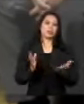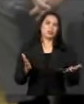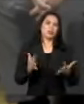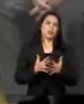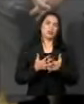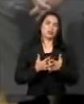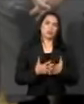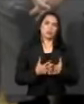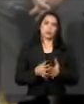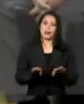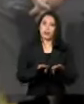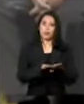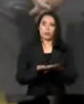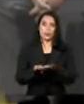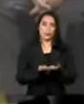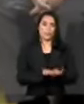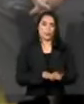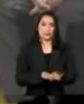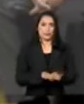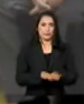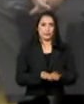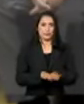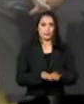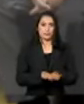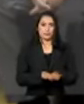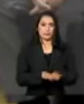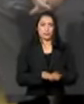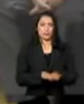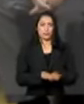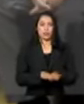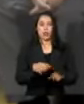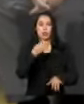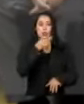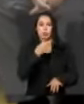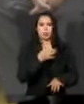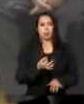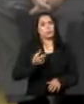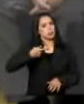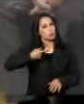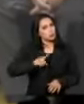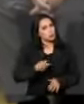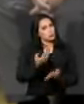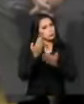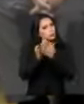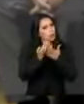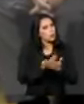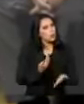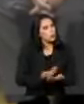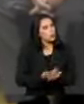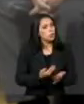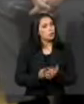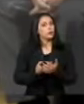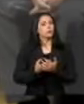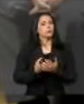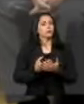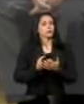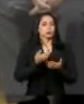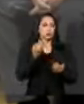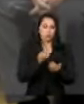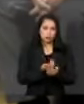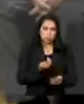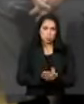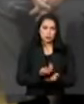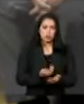senso comum. Opinião pública exige discussão profunda, amadurecida, refletida, discussão de estudos.